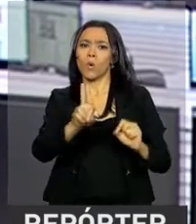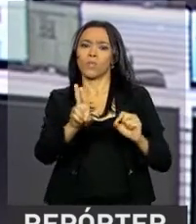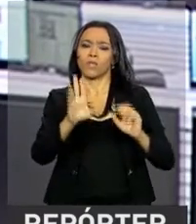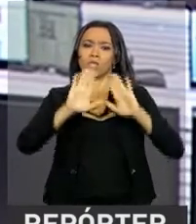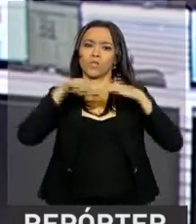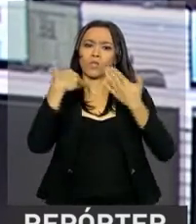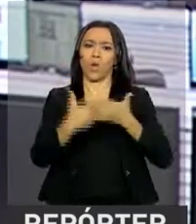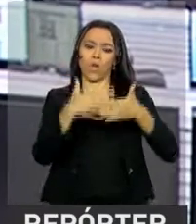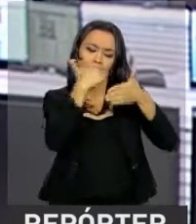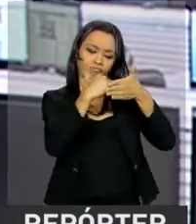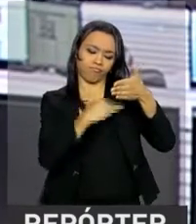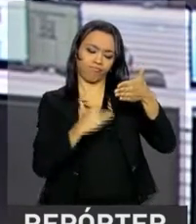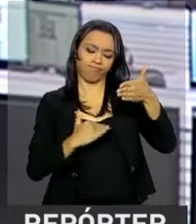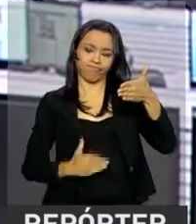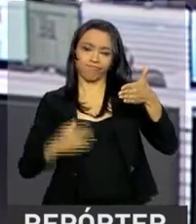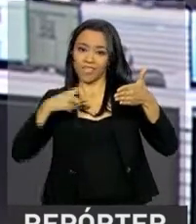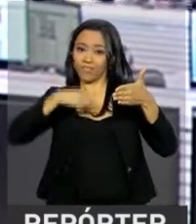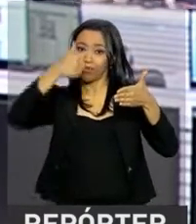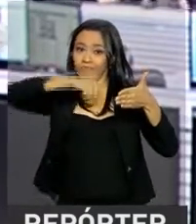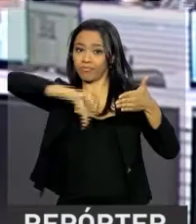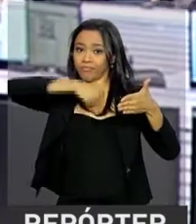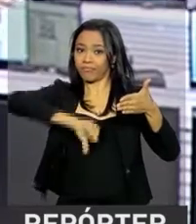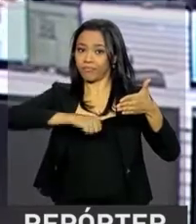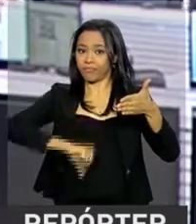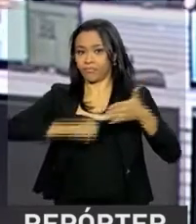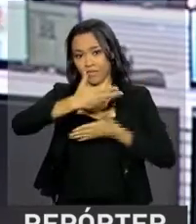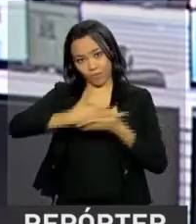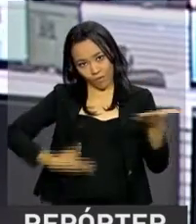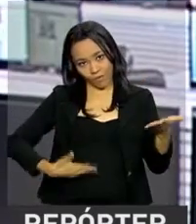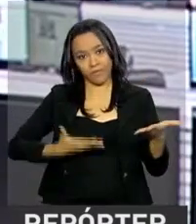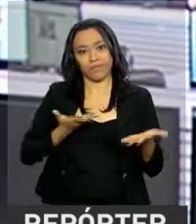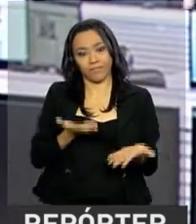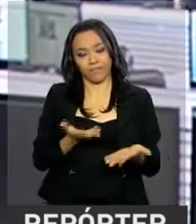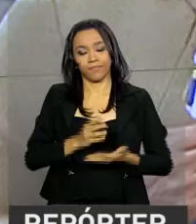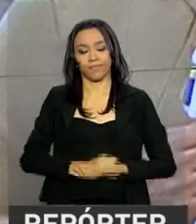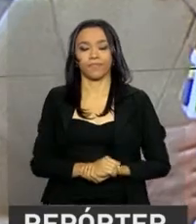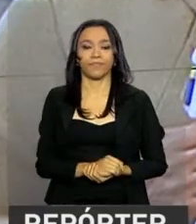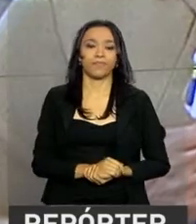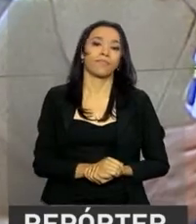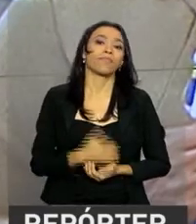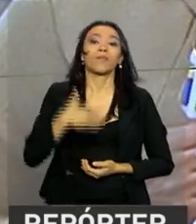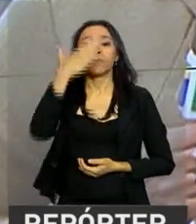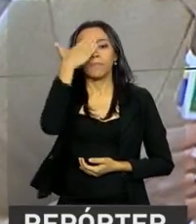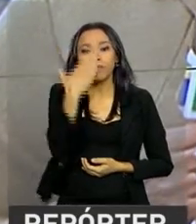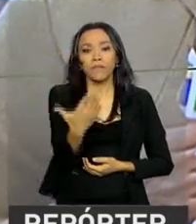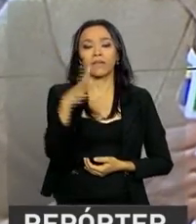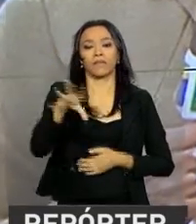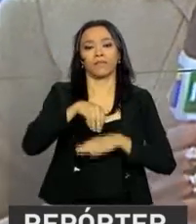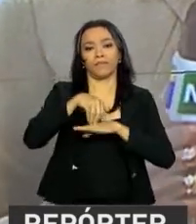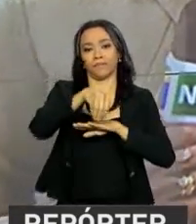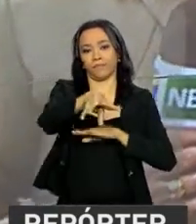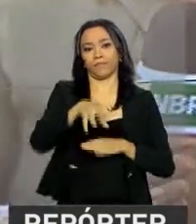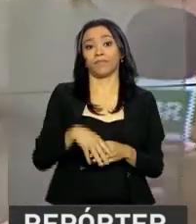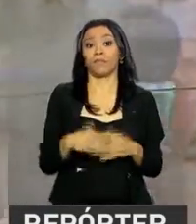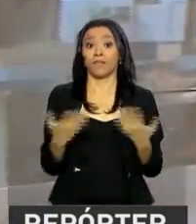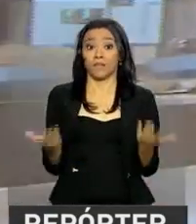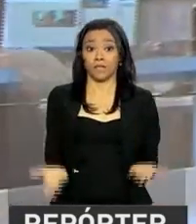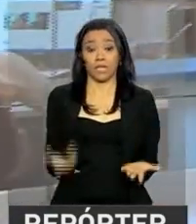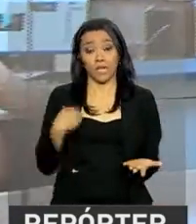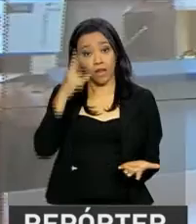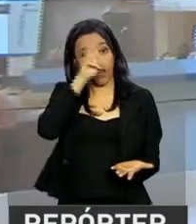as provas não serão aplicadas voto com você lembra obrigado mara pelas suas informações e